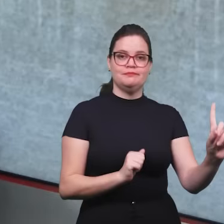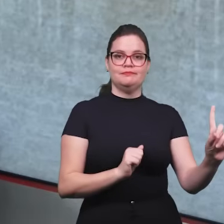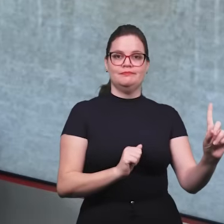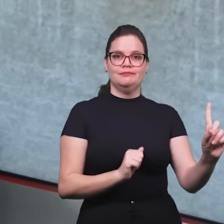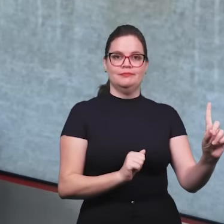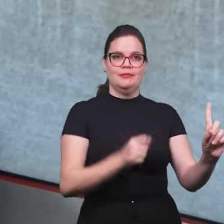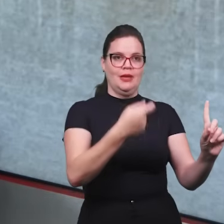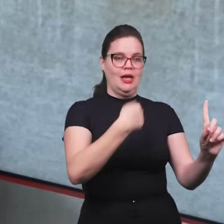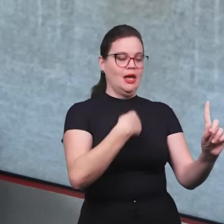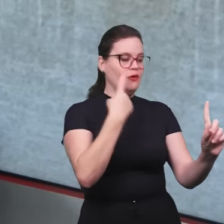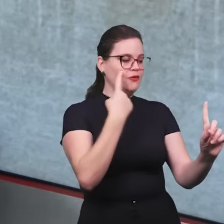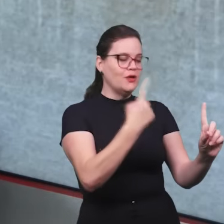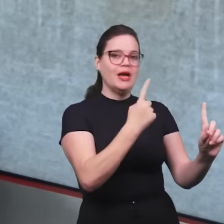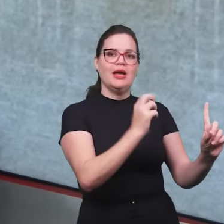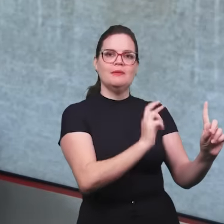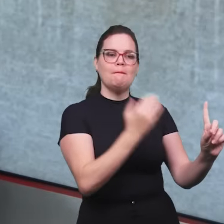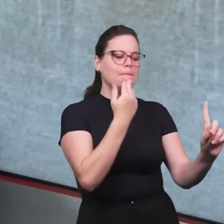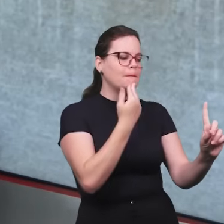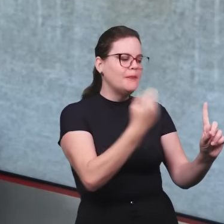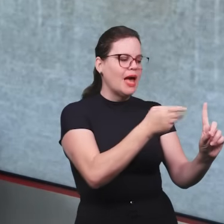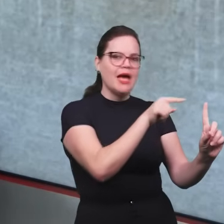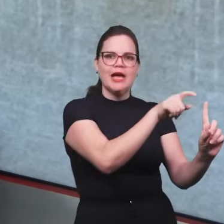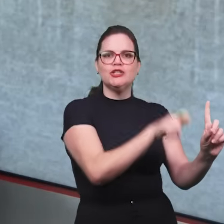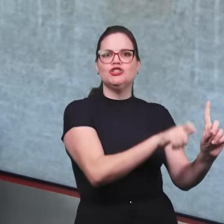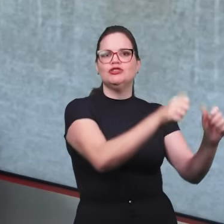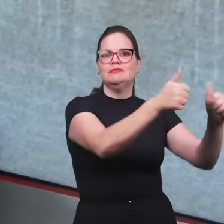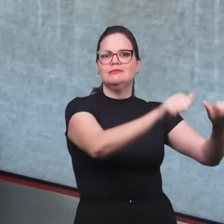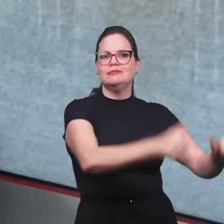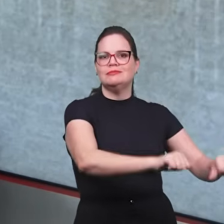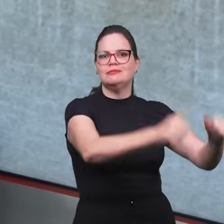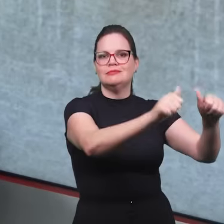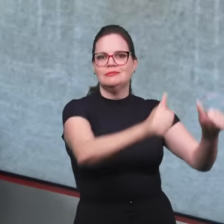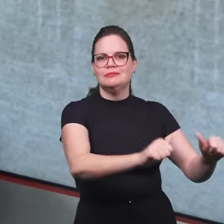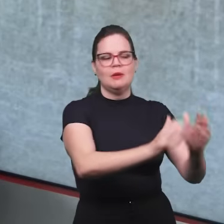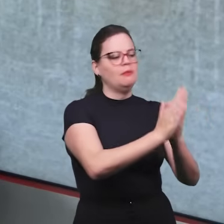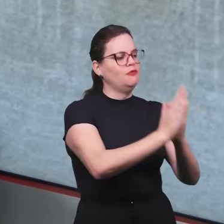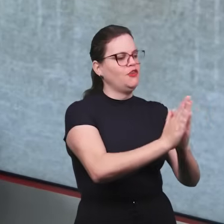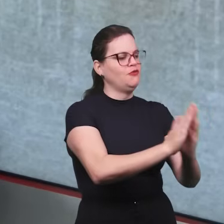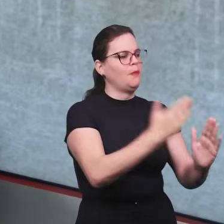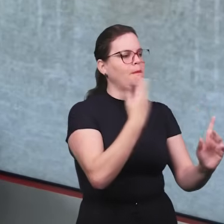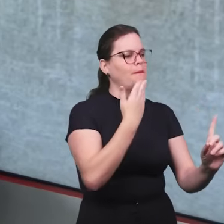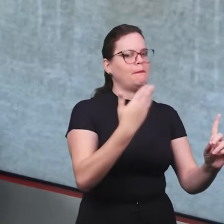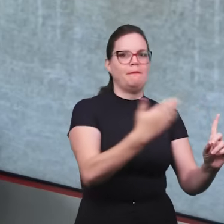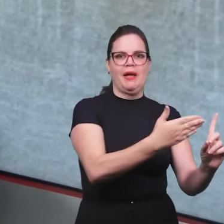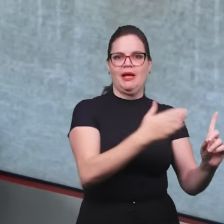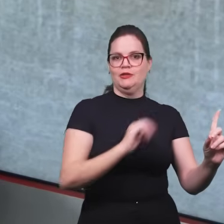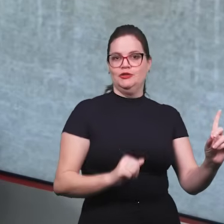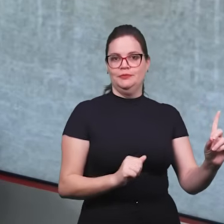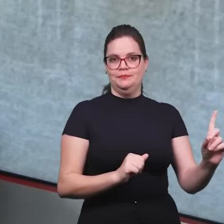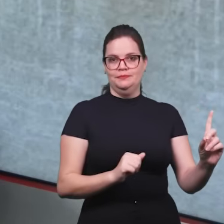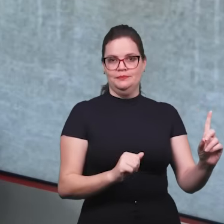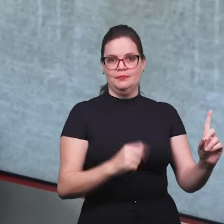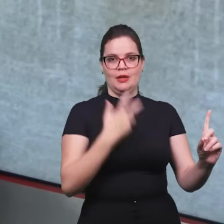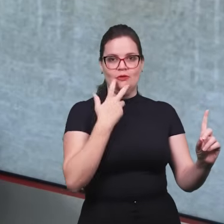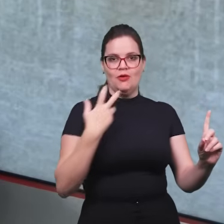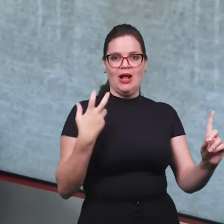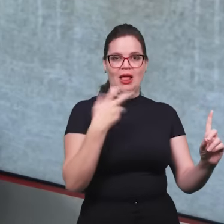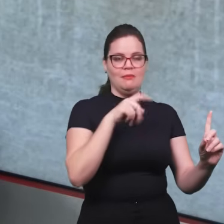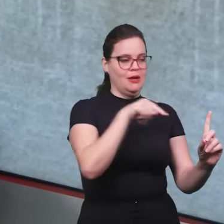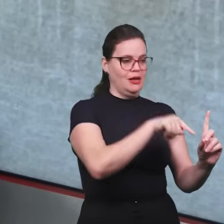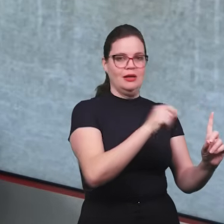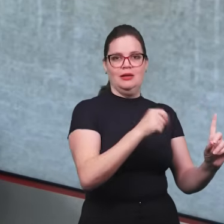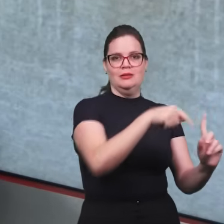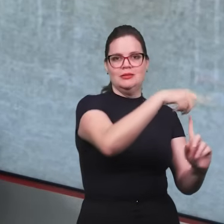imagens, dirigir orações, fazer pedidos espirituais ou até mesmo atribuir a intercessão